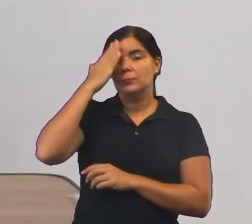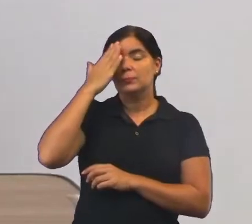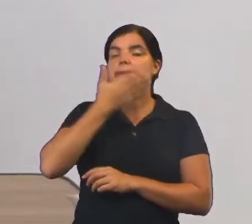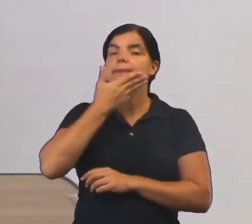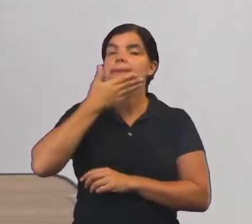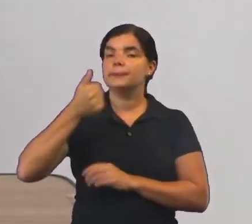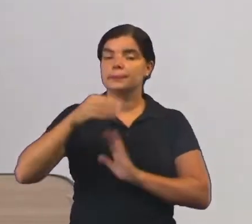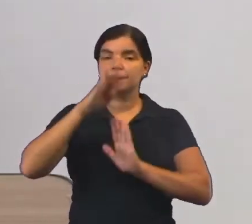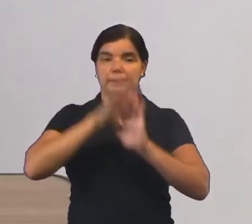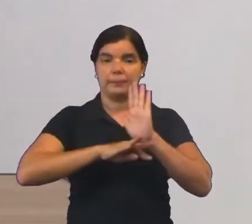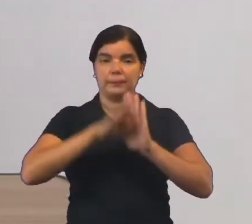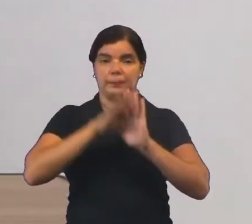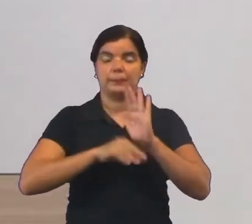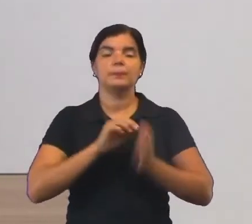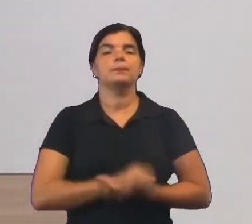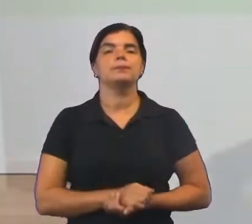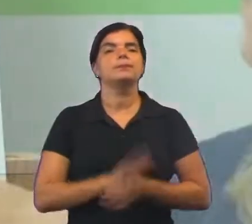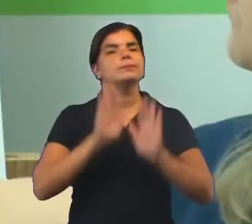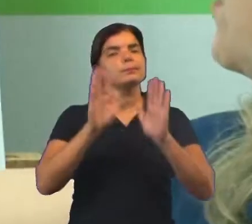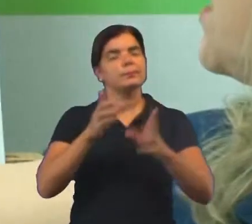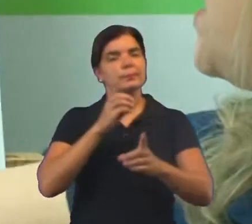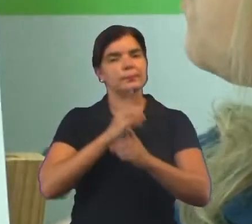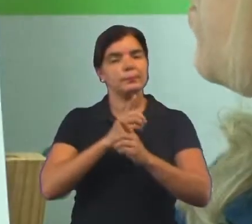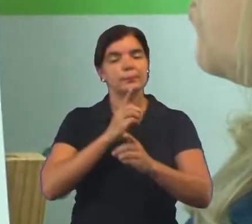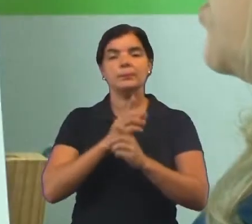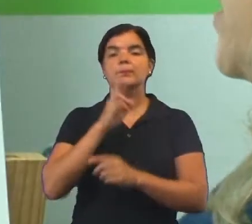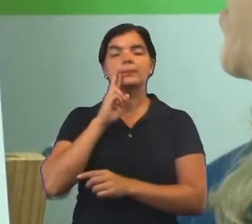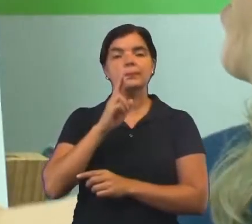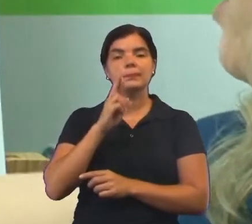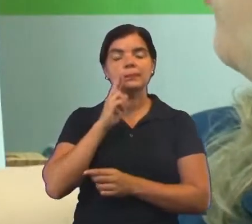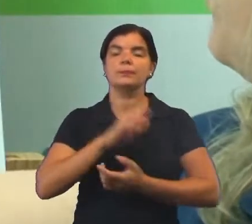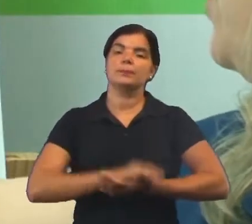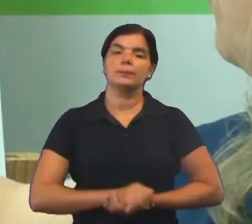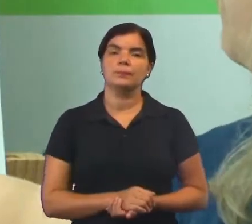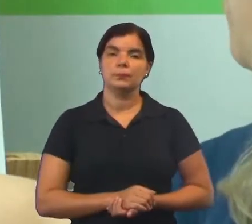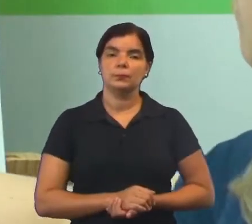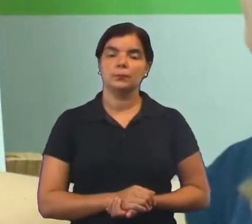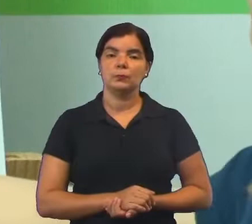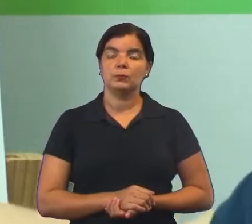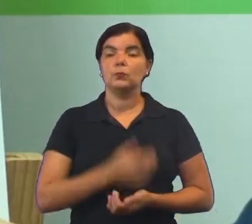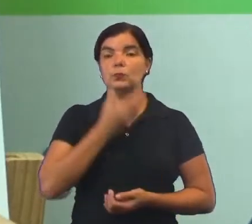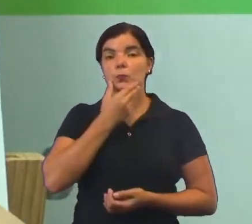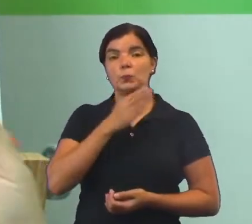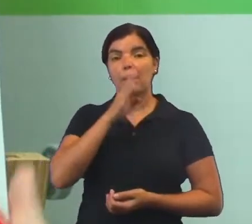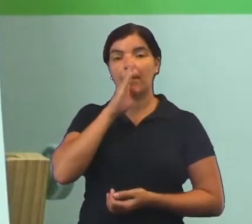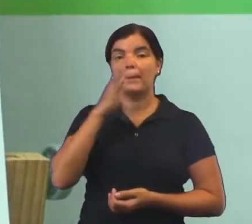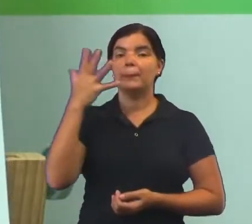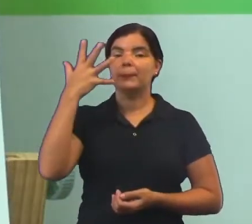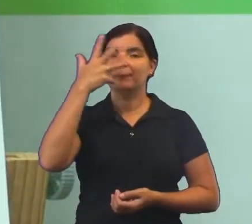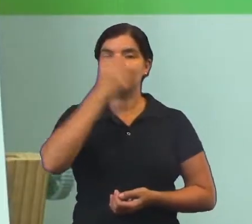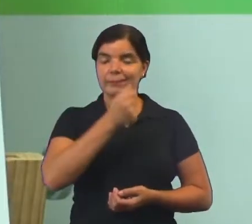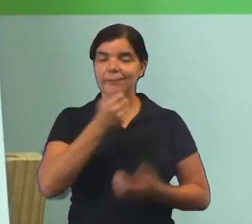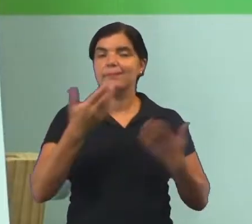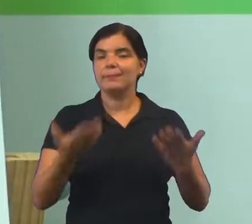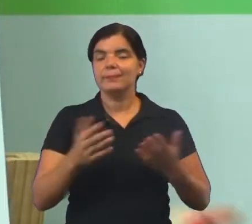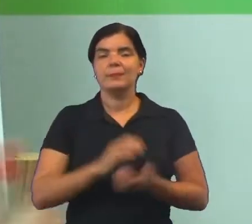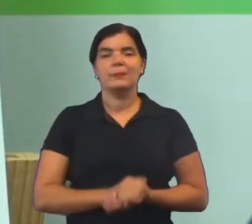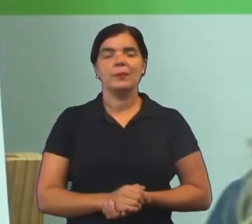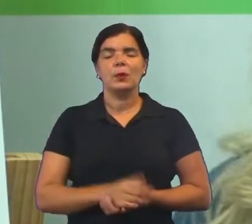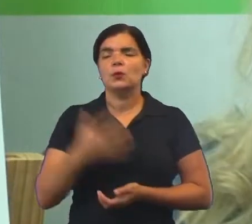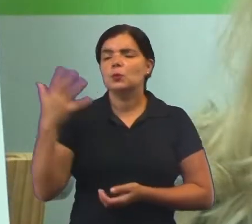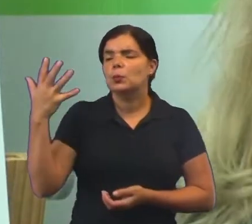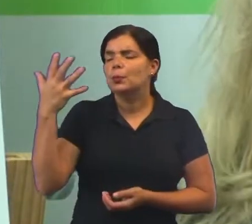esse texto. Então, aqui nós já encontramos a nossa resposta, né? O menino ficou mudo de beleza, né? Ele achou